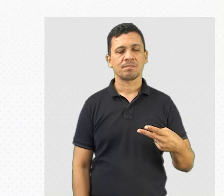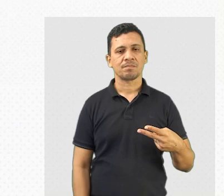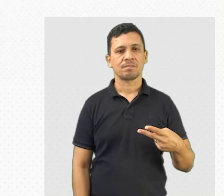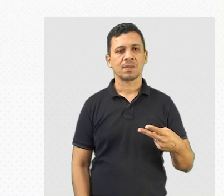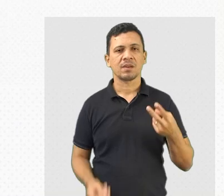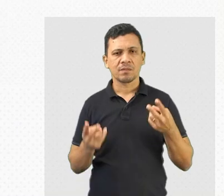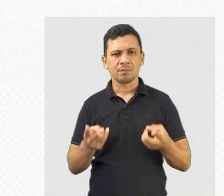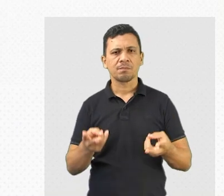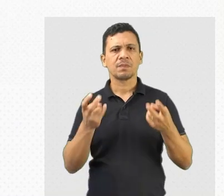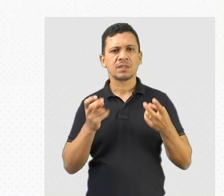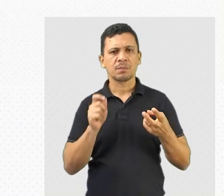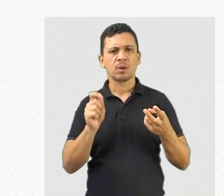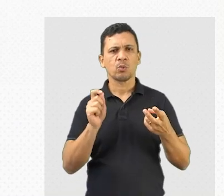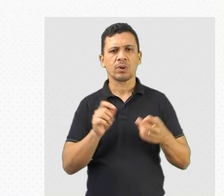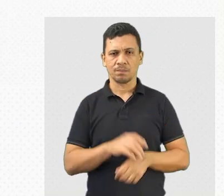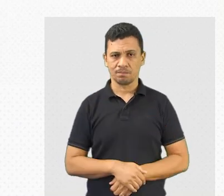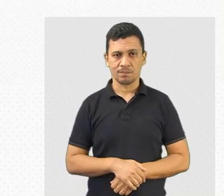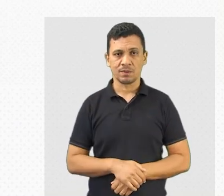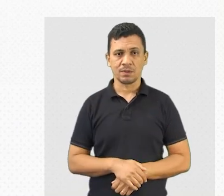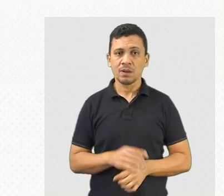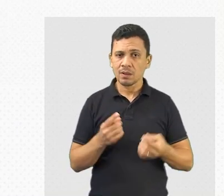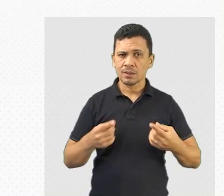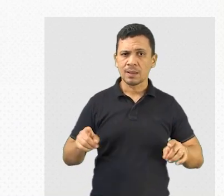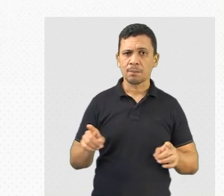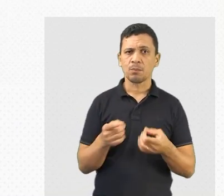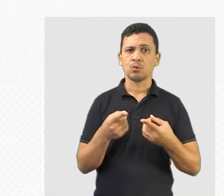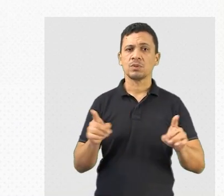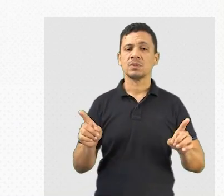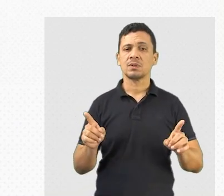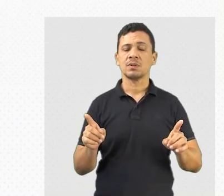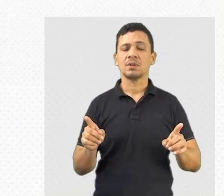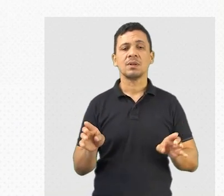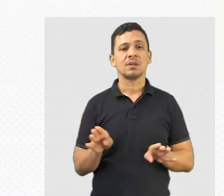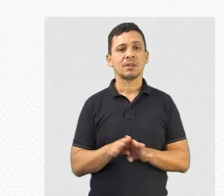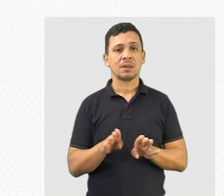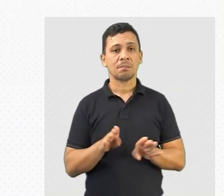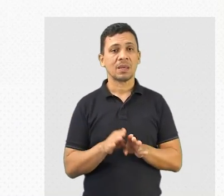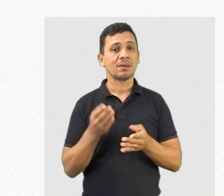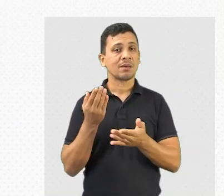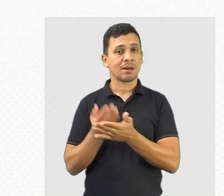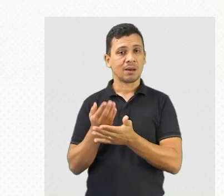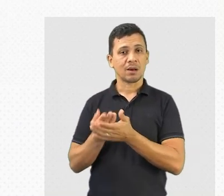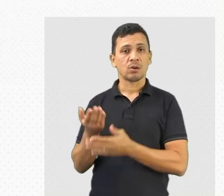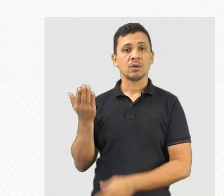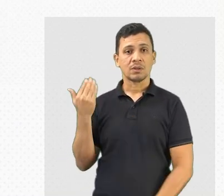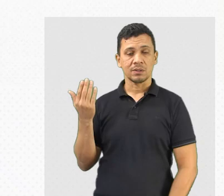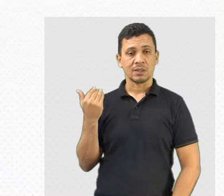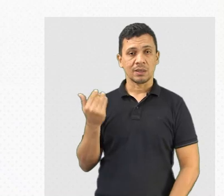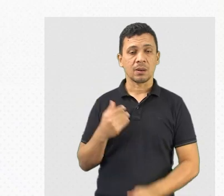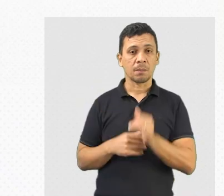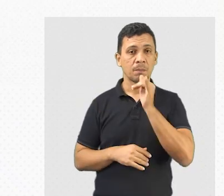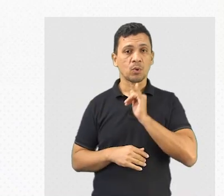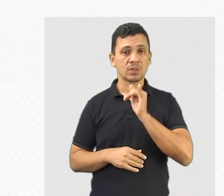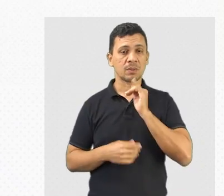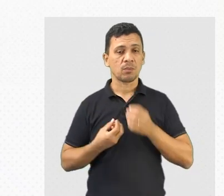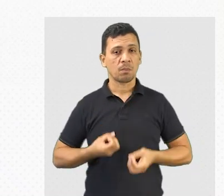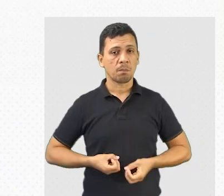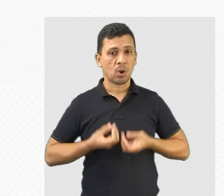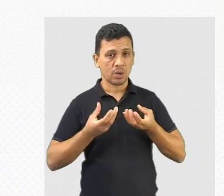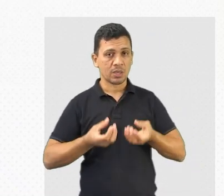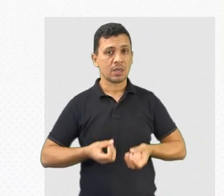vai observar que através da música, assim como nós já falamos em outras aulas, por exemplo, sobre poema, que é um